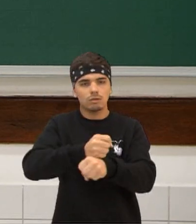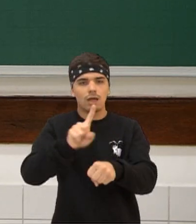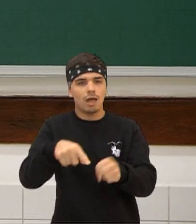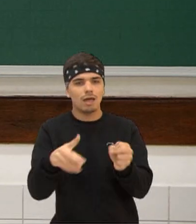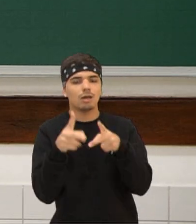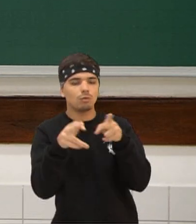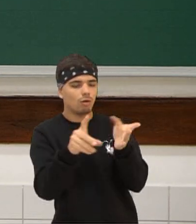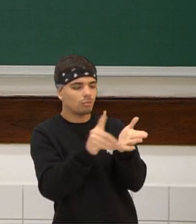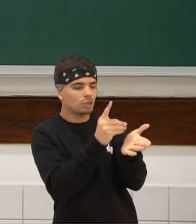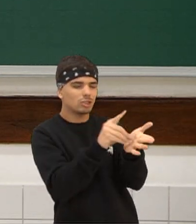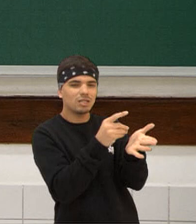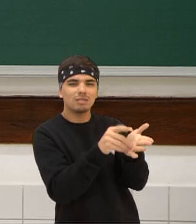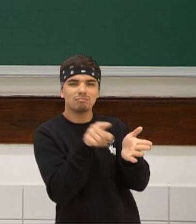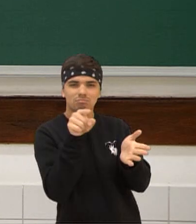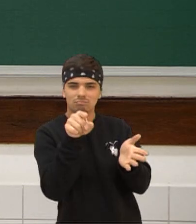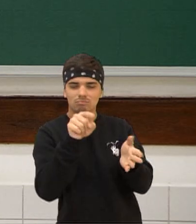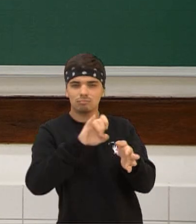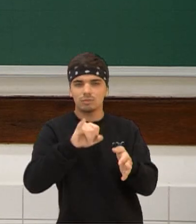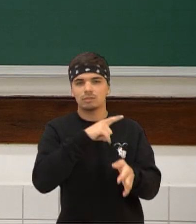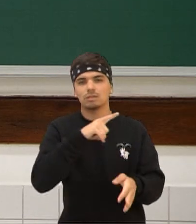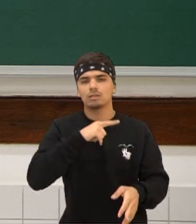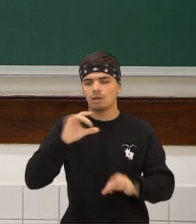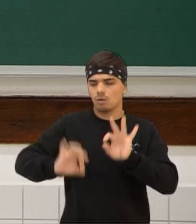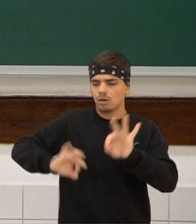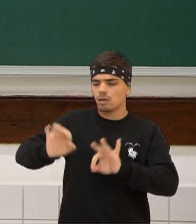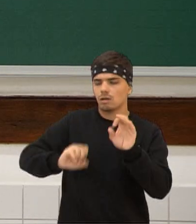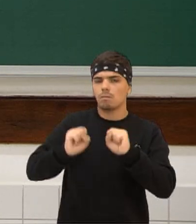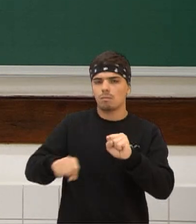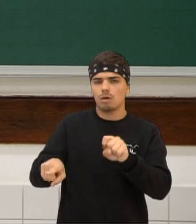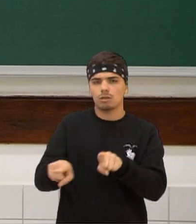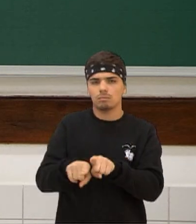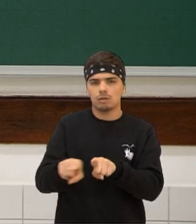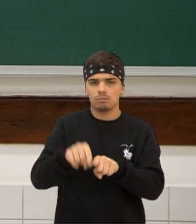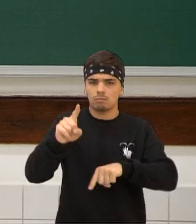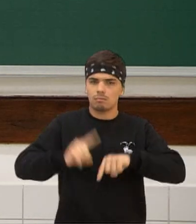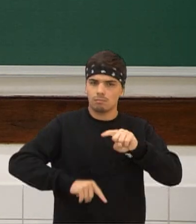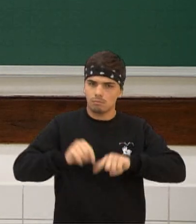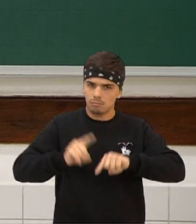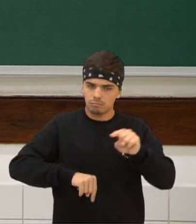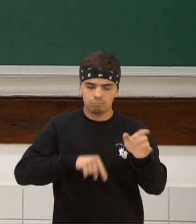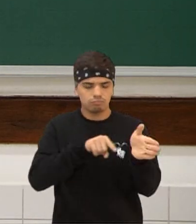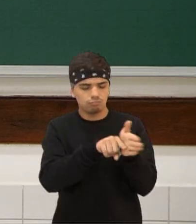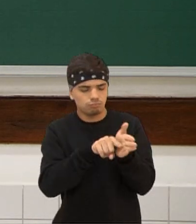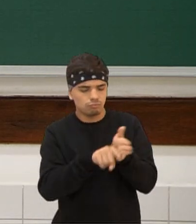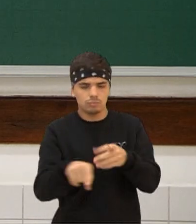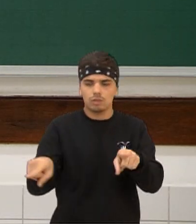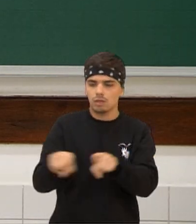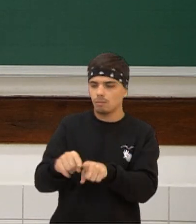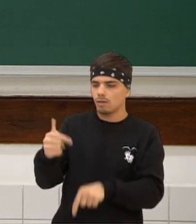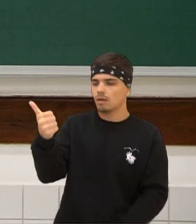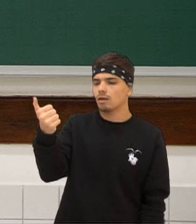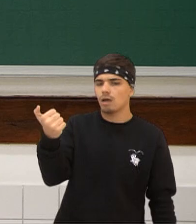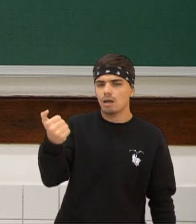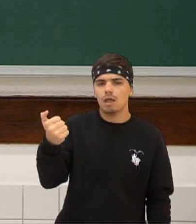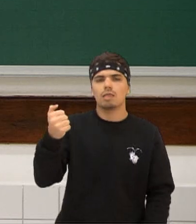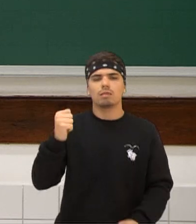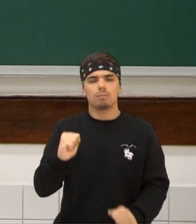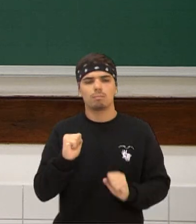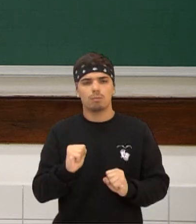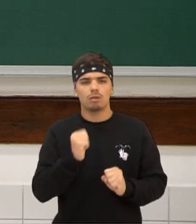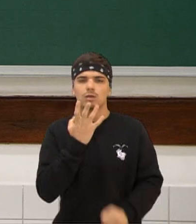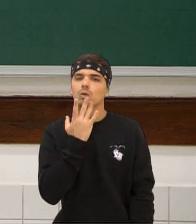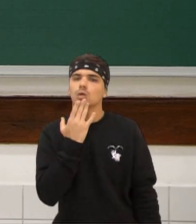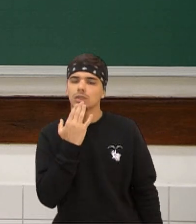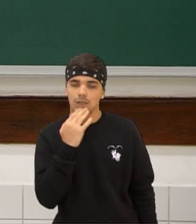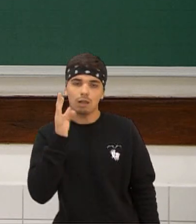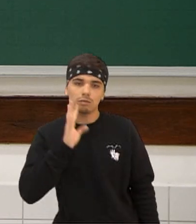serve já como um dicionário se você tiver com ele organizado você tá com super material de consulta aí pega tua caneta se você tiver uma